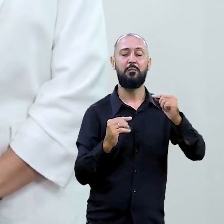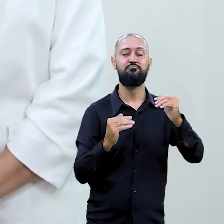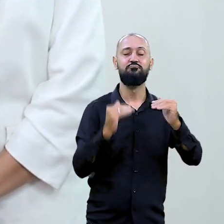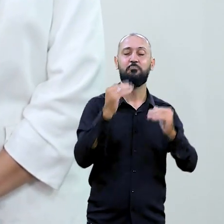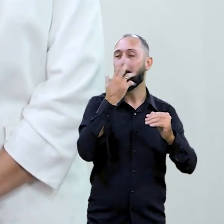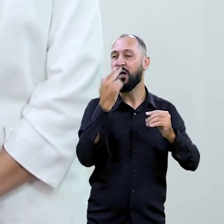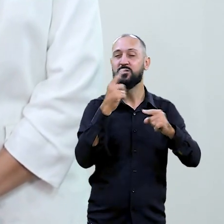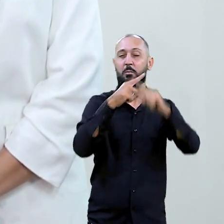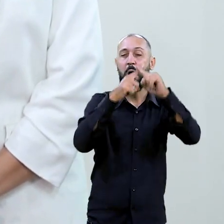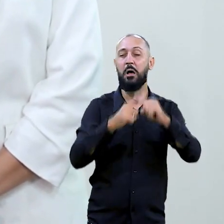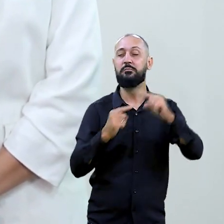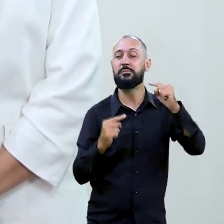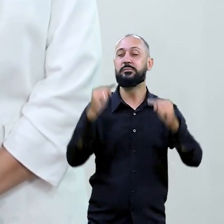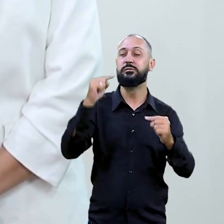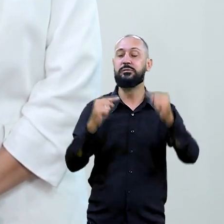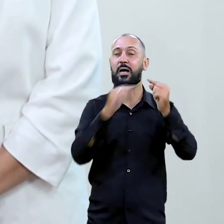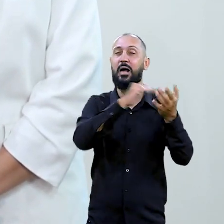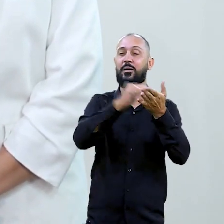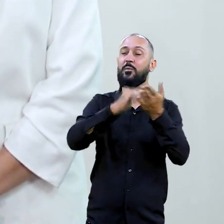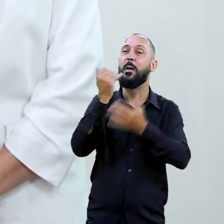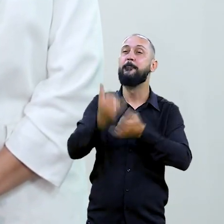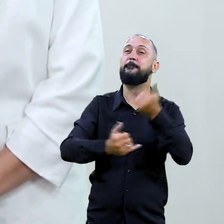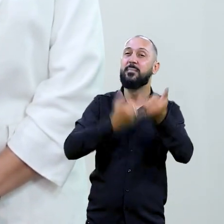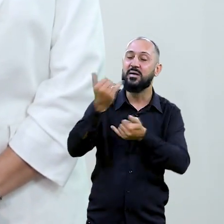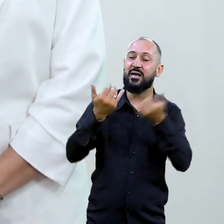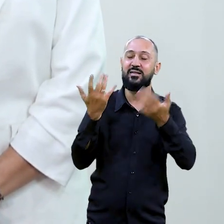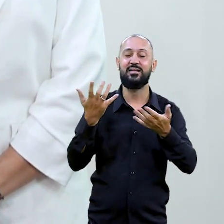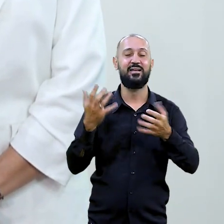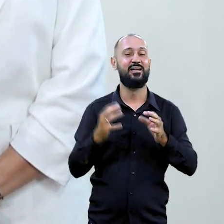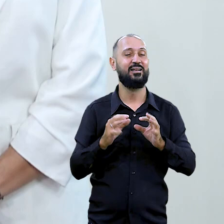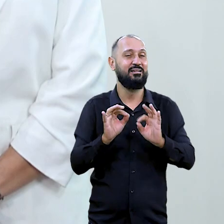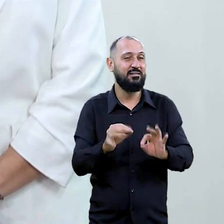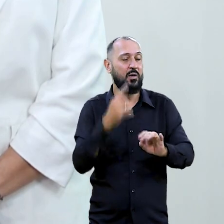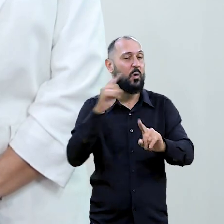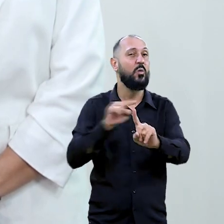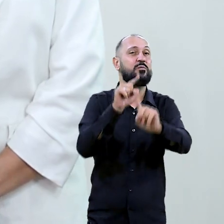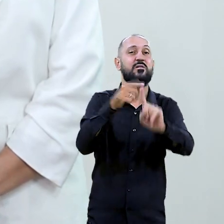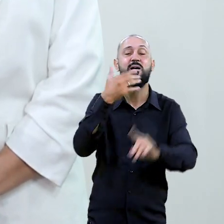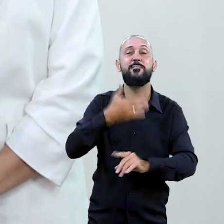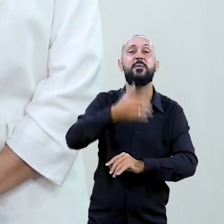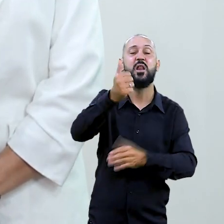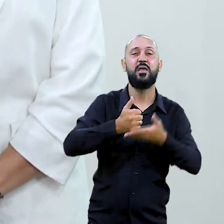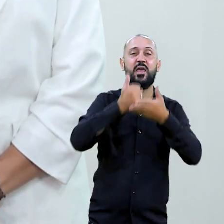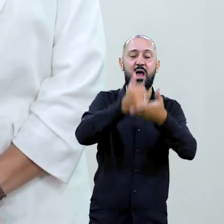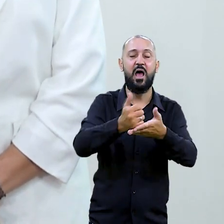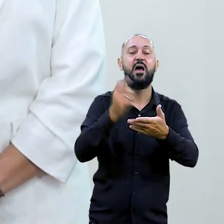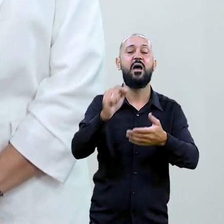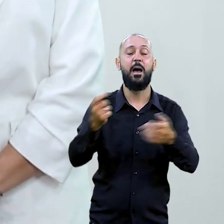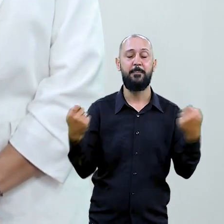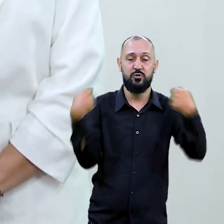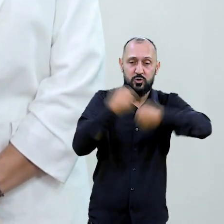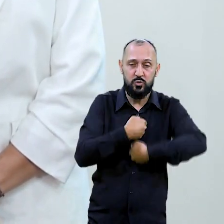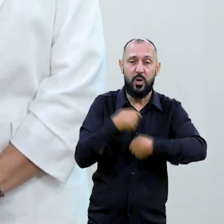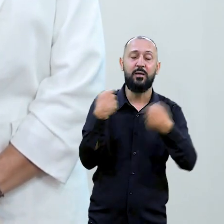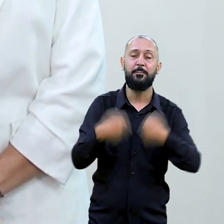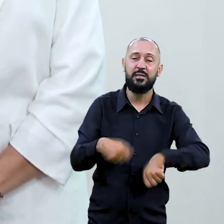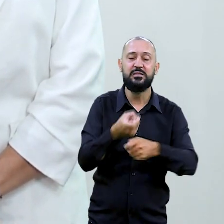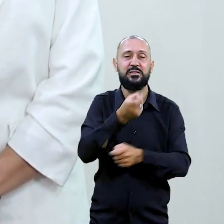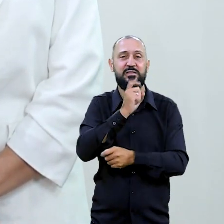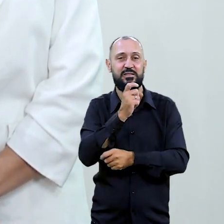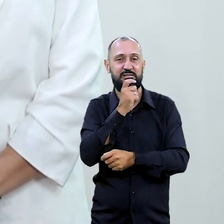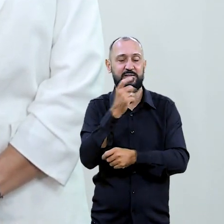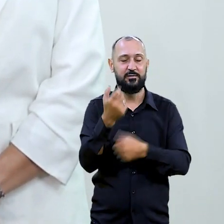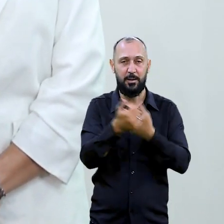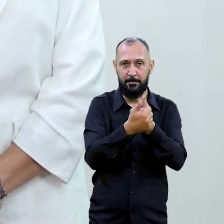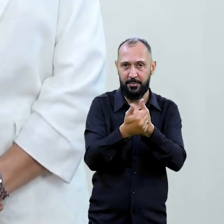passado, com a dona Mônica como madrinha, os servidores se envolvem muito. A gente acaba competindo, uma